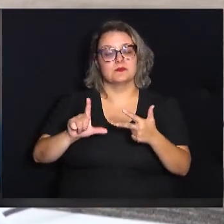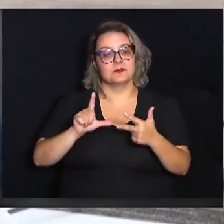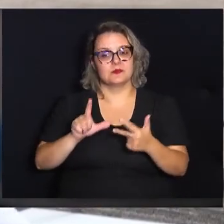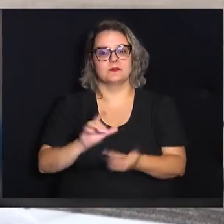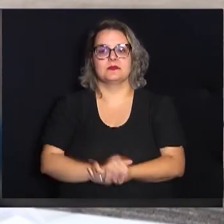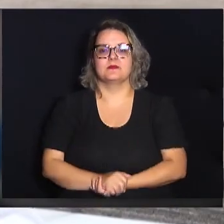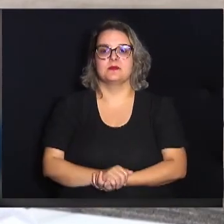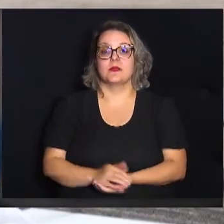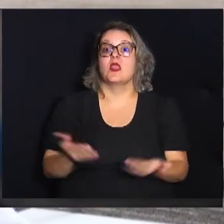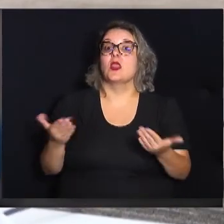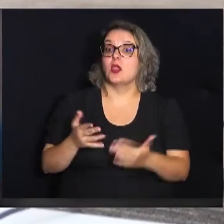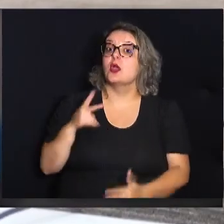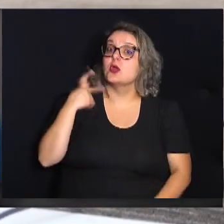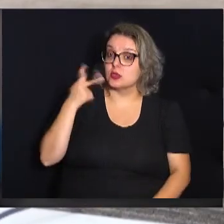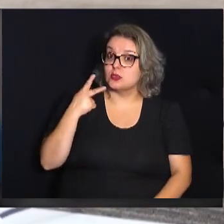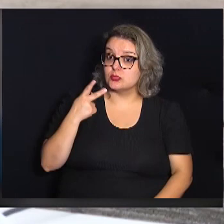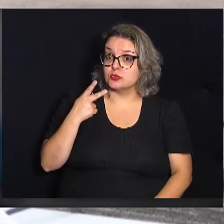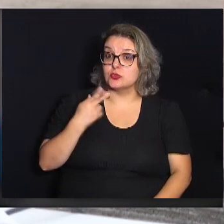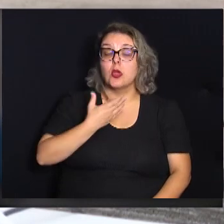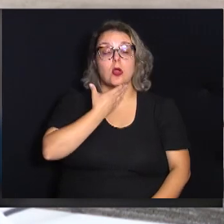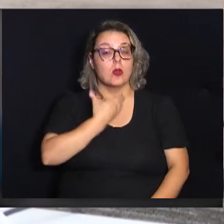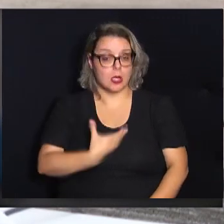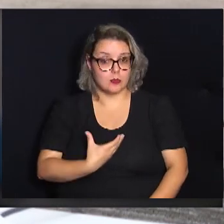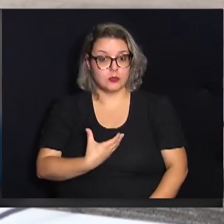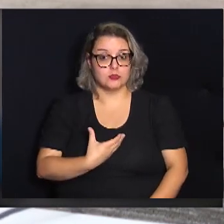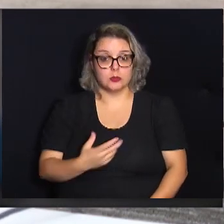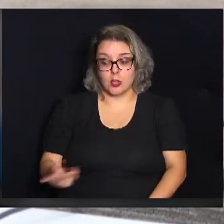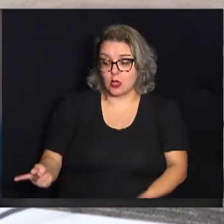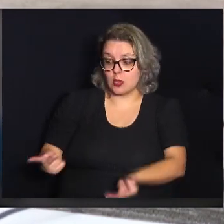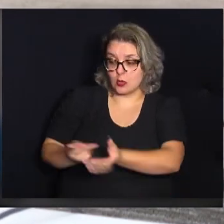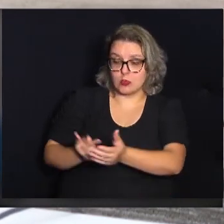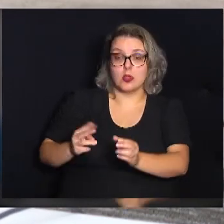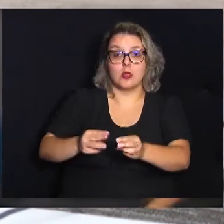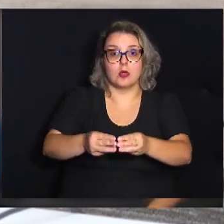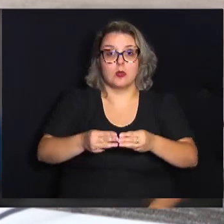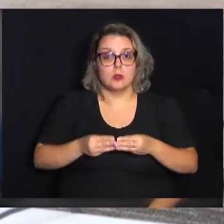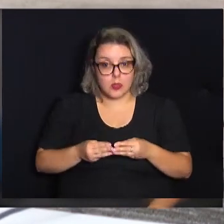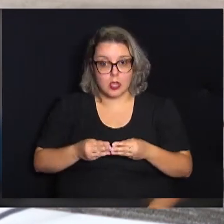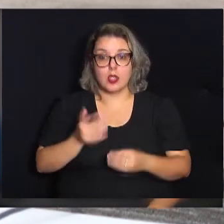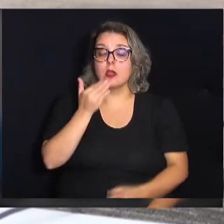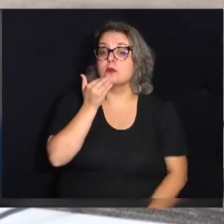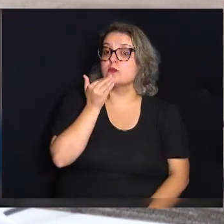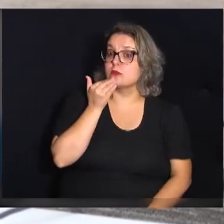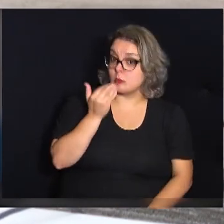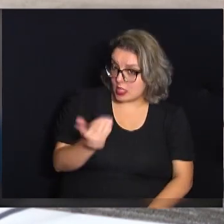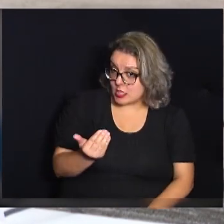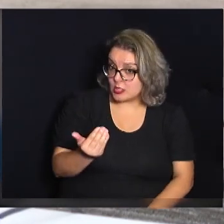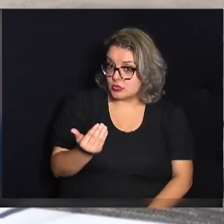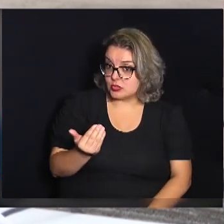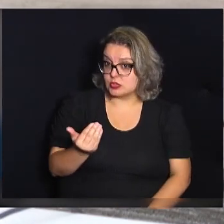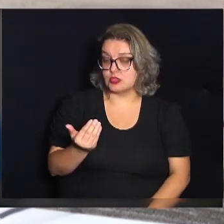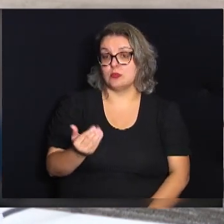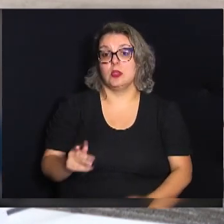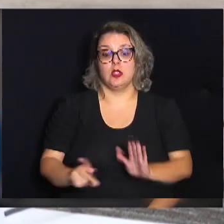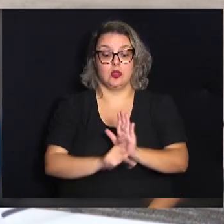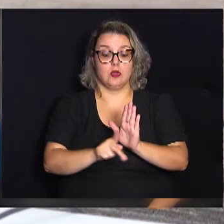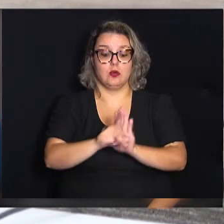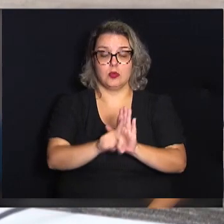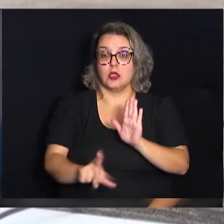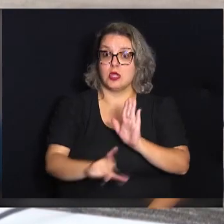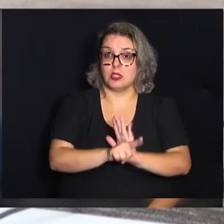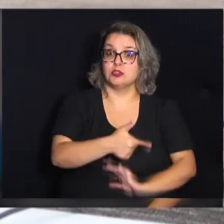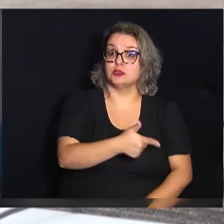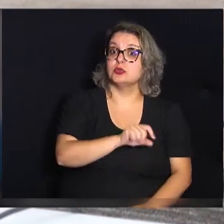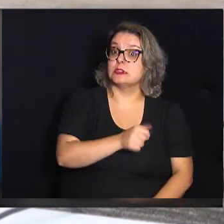Búfalo destacou a importância dos debates e os próximos passos da frente parlamentar. E aí a programação foi